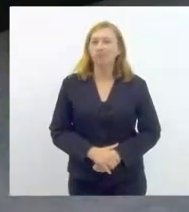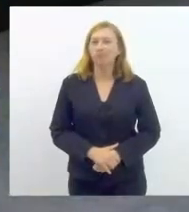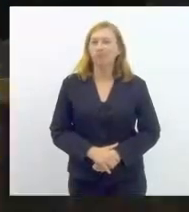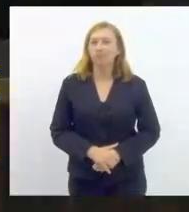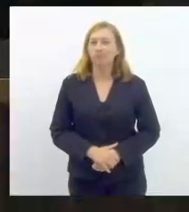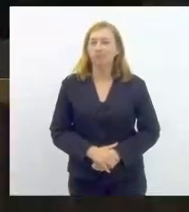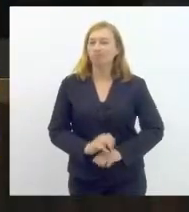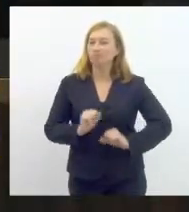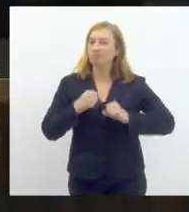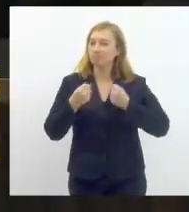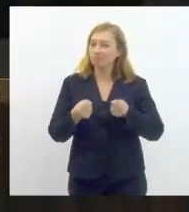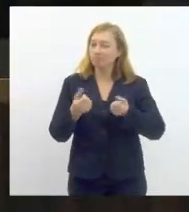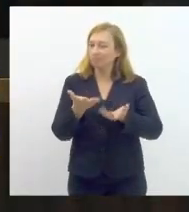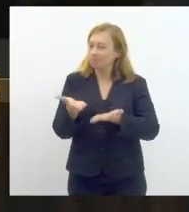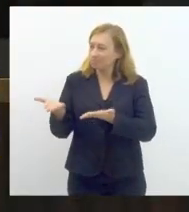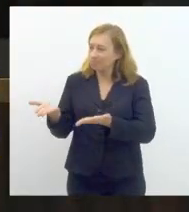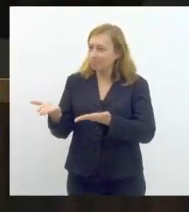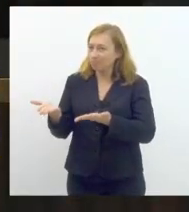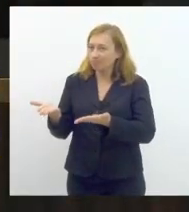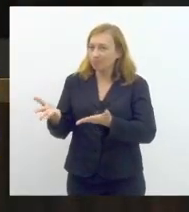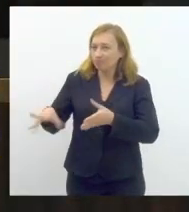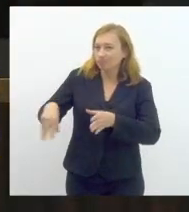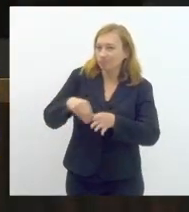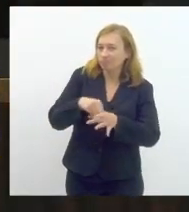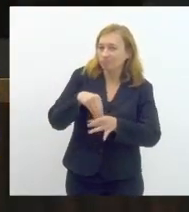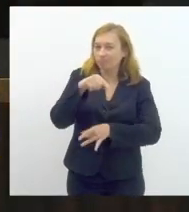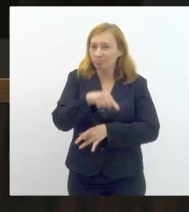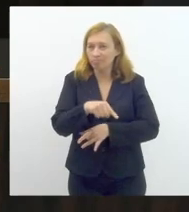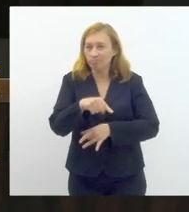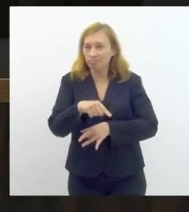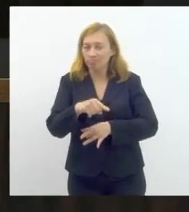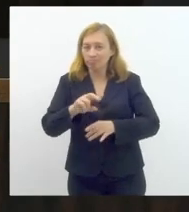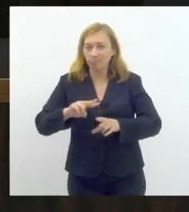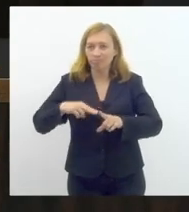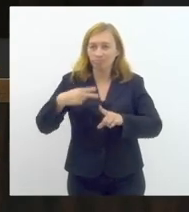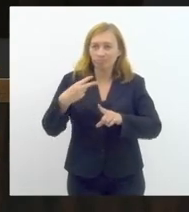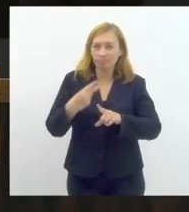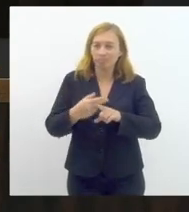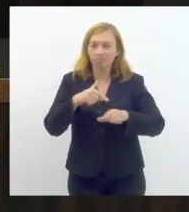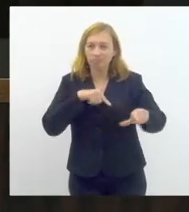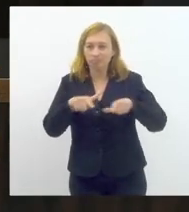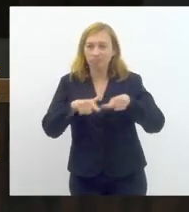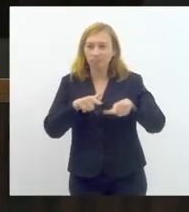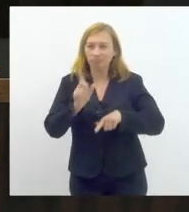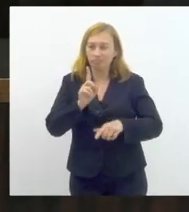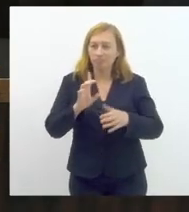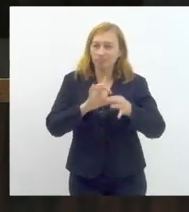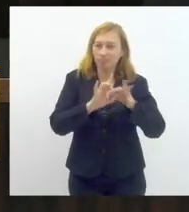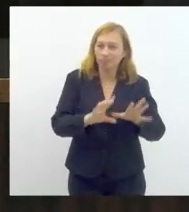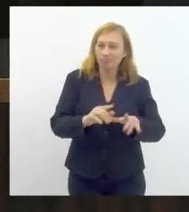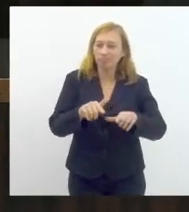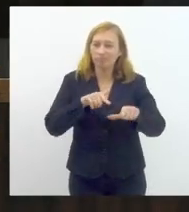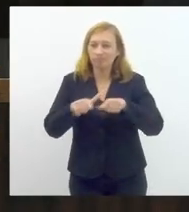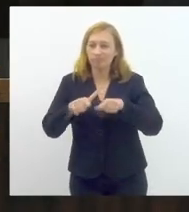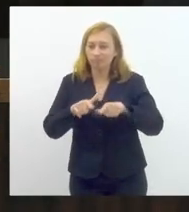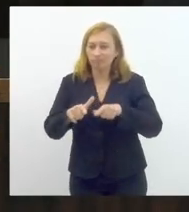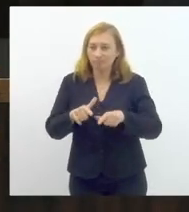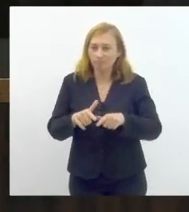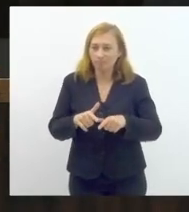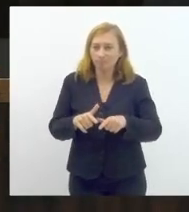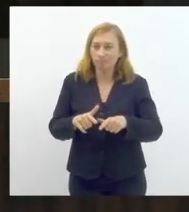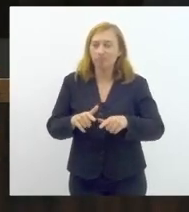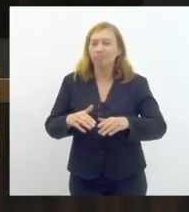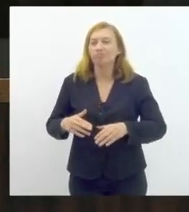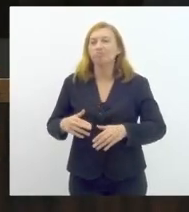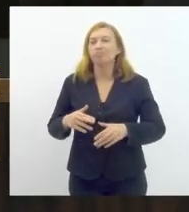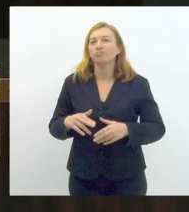Sem a dedicação deles, e devo incluir aqui a jornada dupla de quem não deixou as tarefas do mandato, mas também